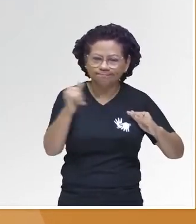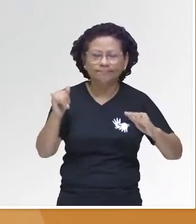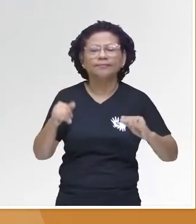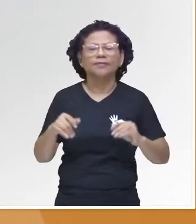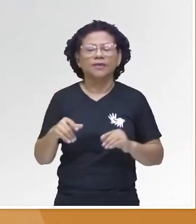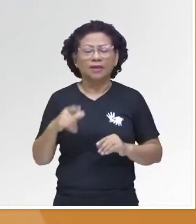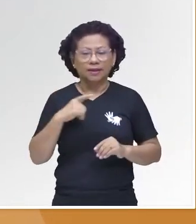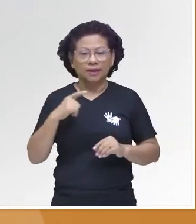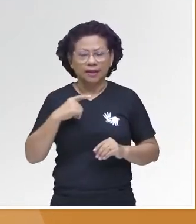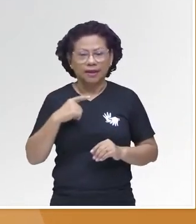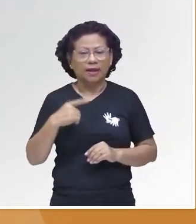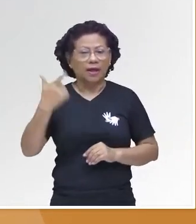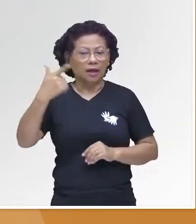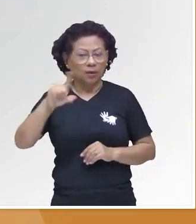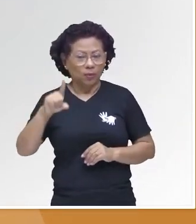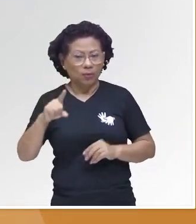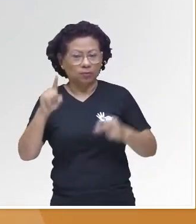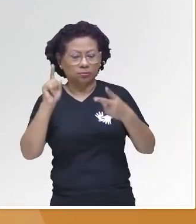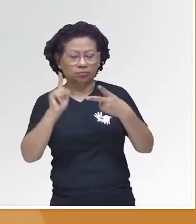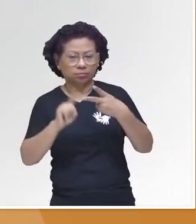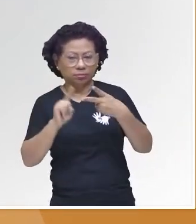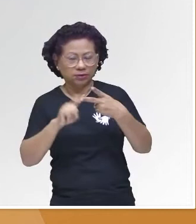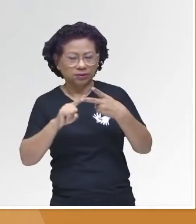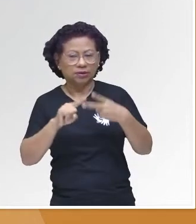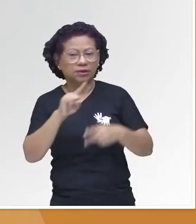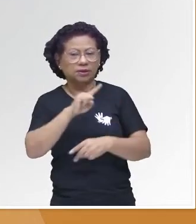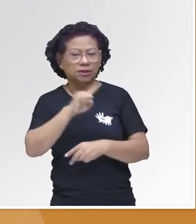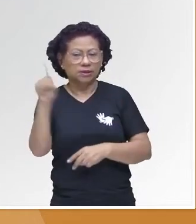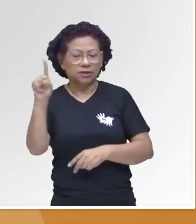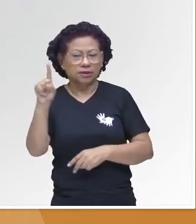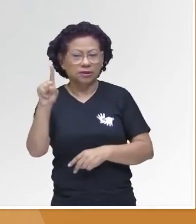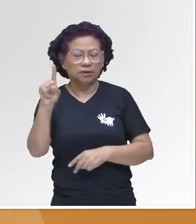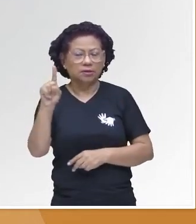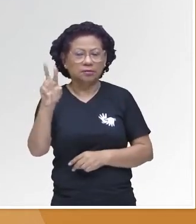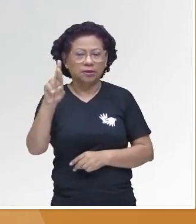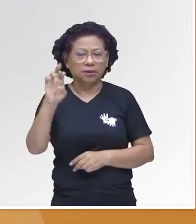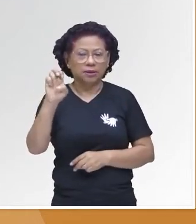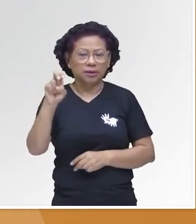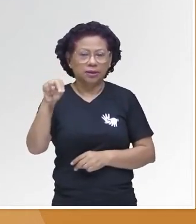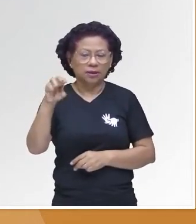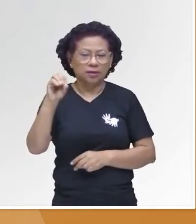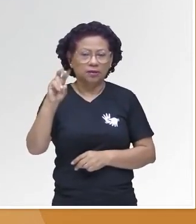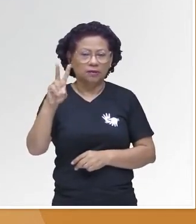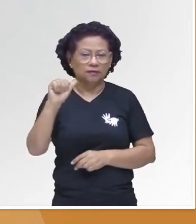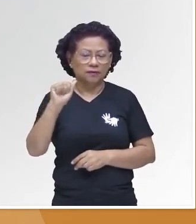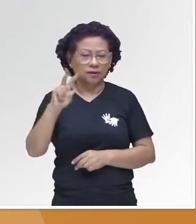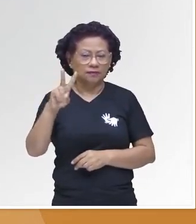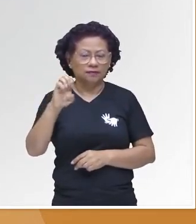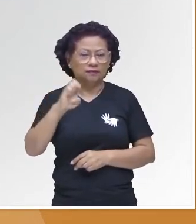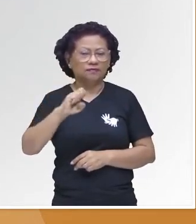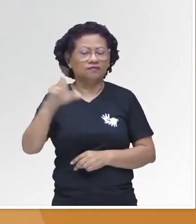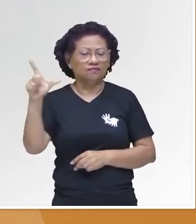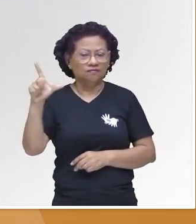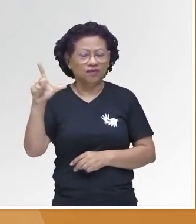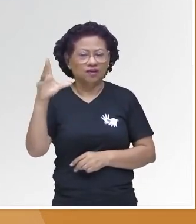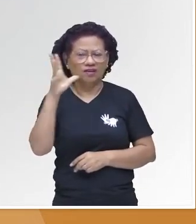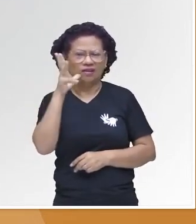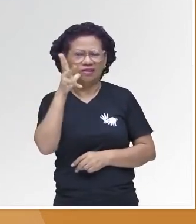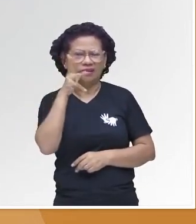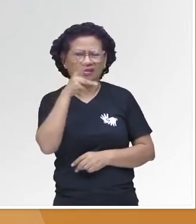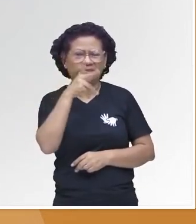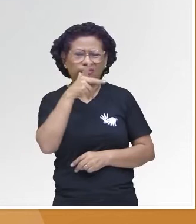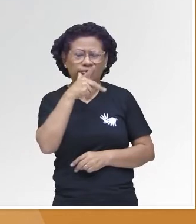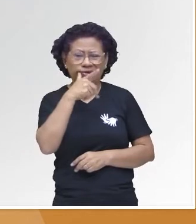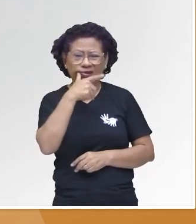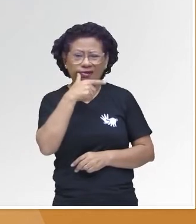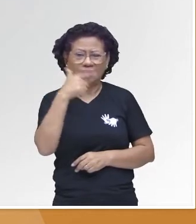e as fontes de energias não renováveis, né, que demoram muito tempo para se recompor, né, na